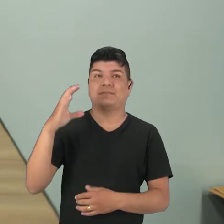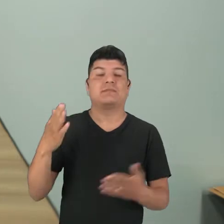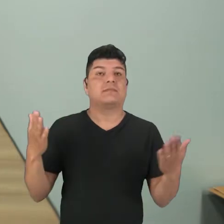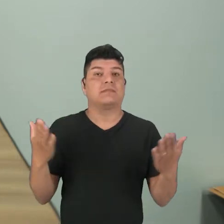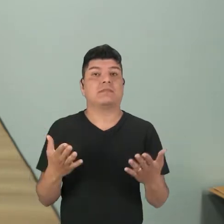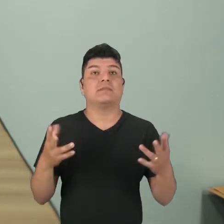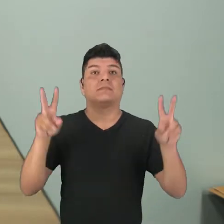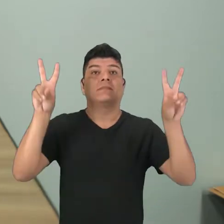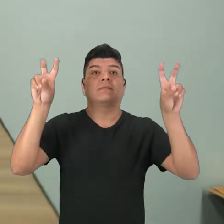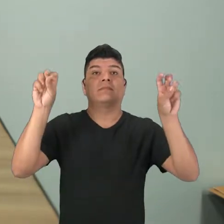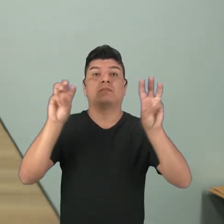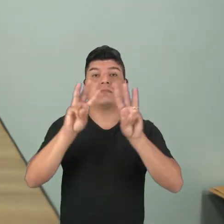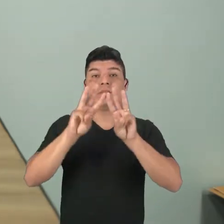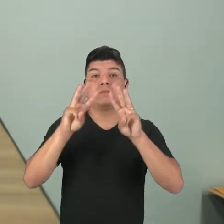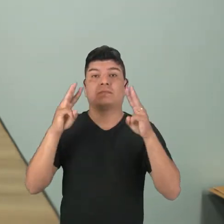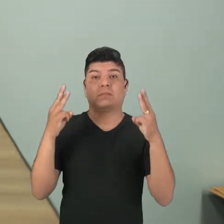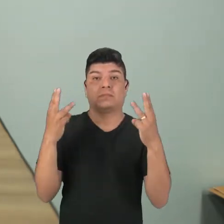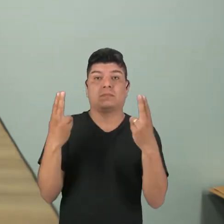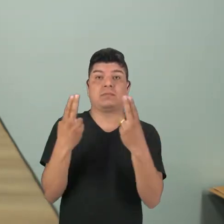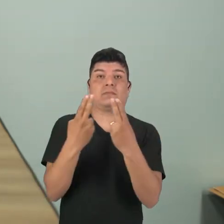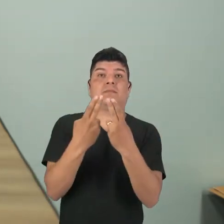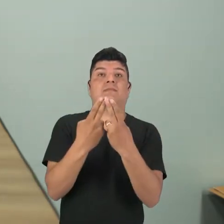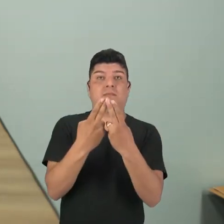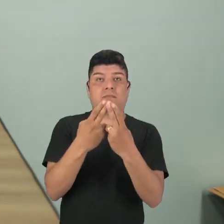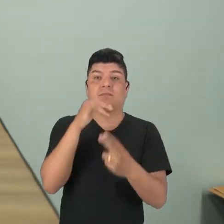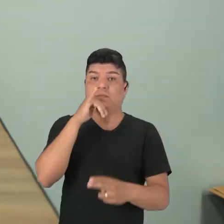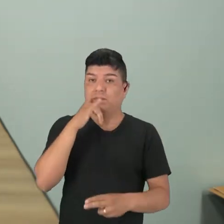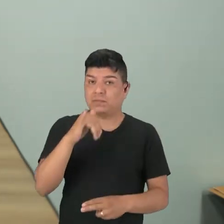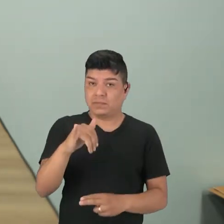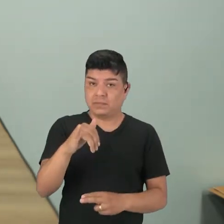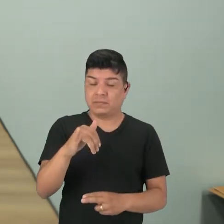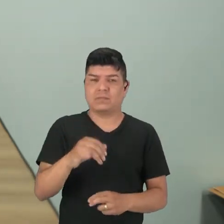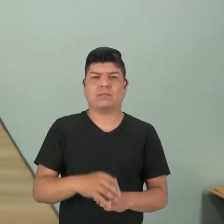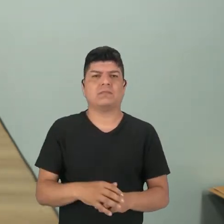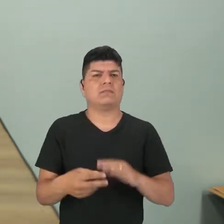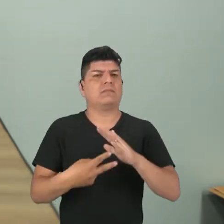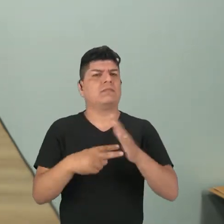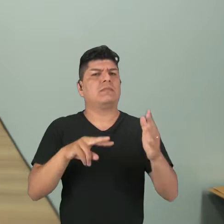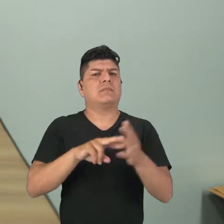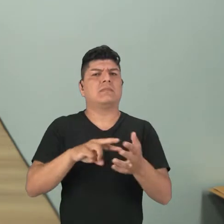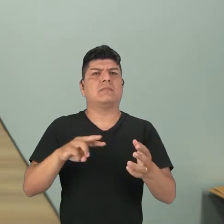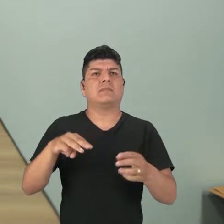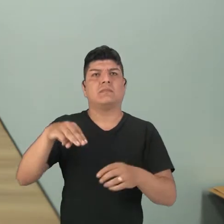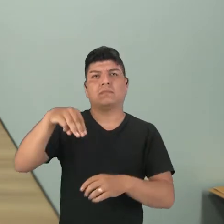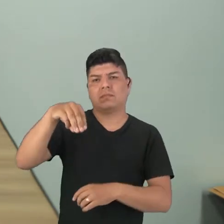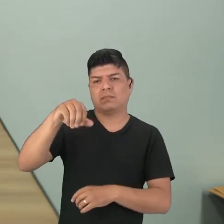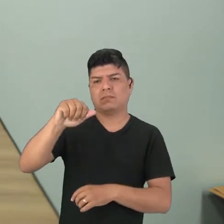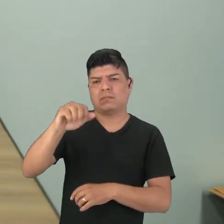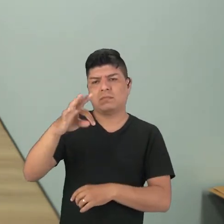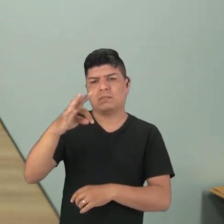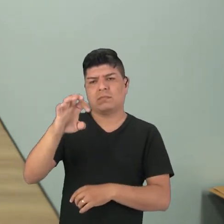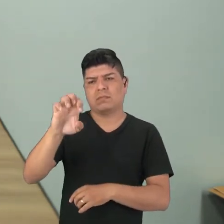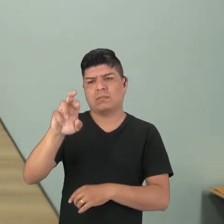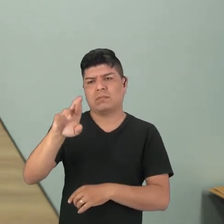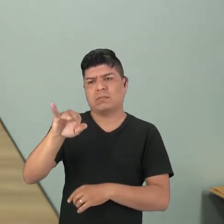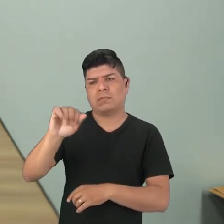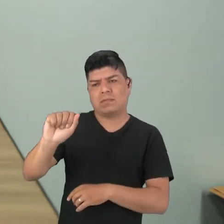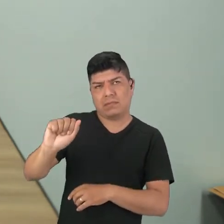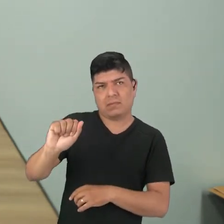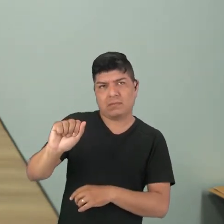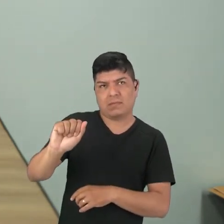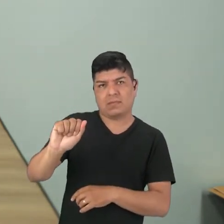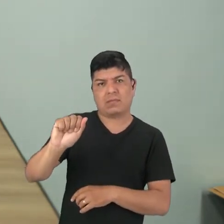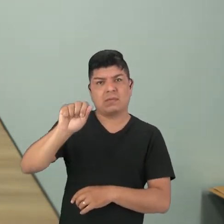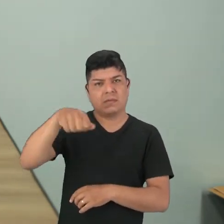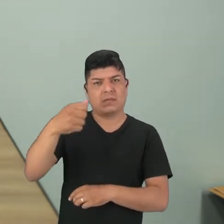sobre matéria e energia. O que será matéria, né? Será que é aqueles conteúdos que a